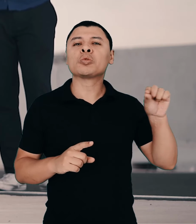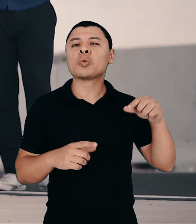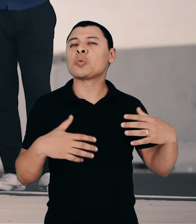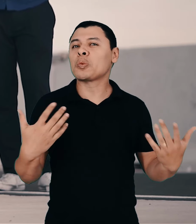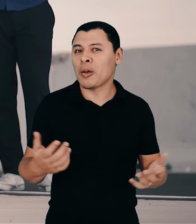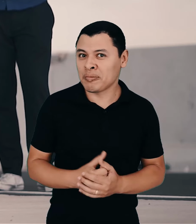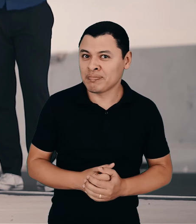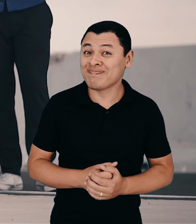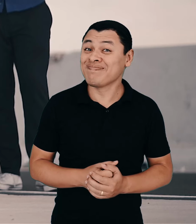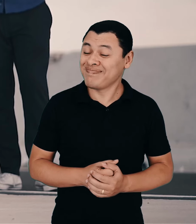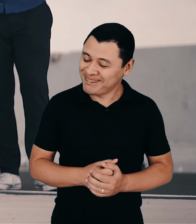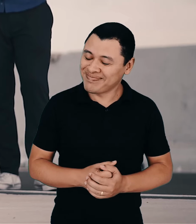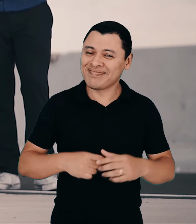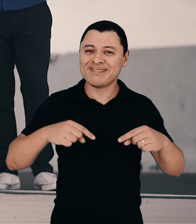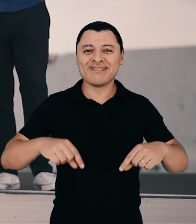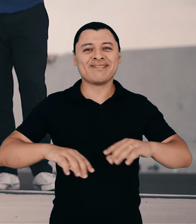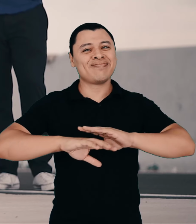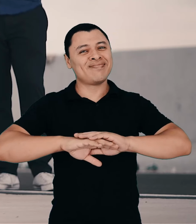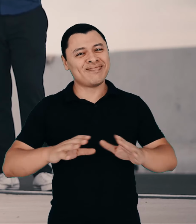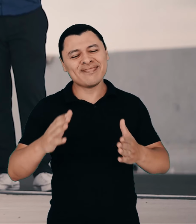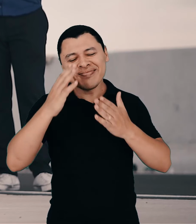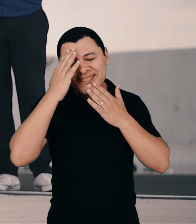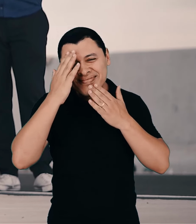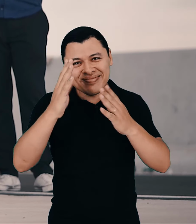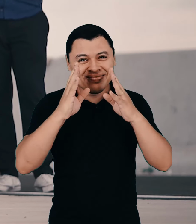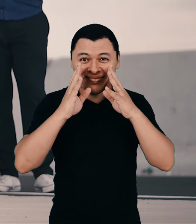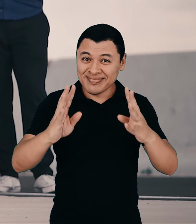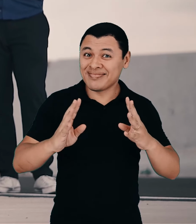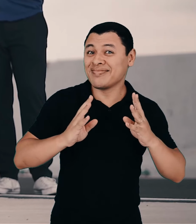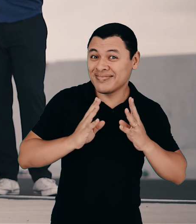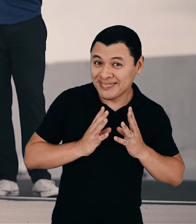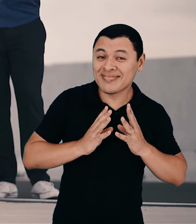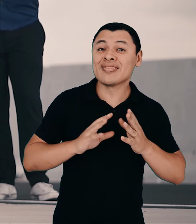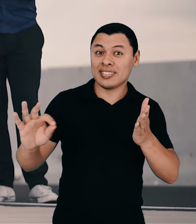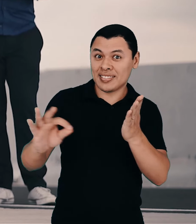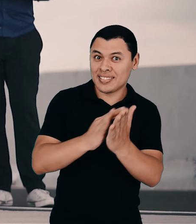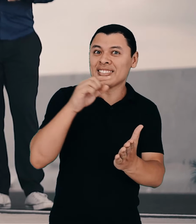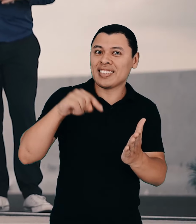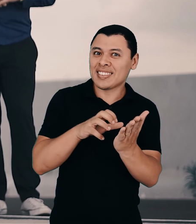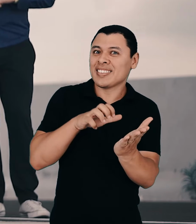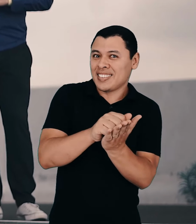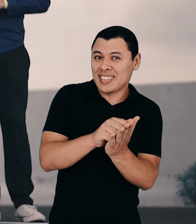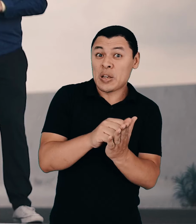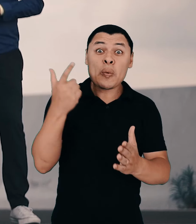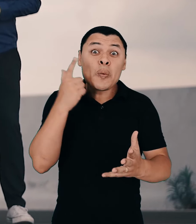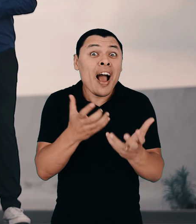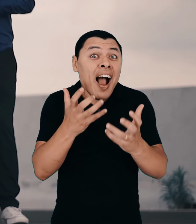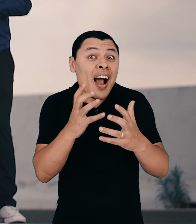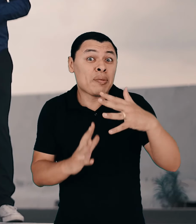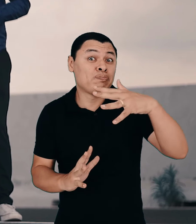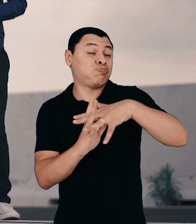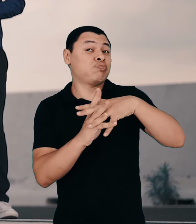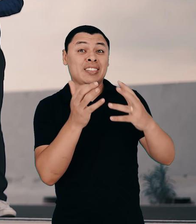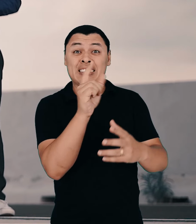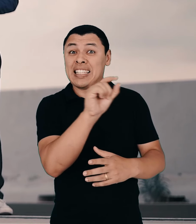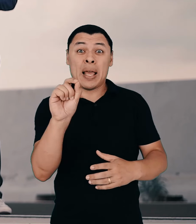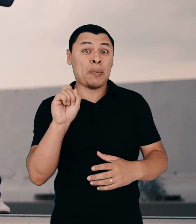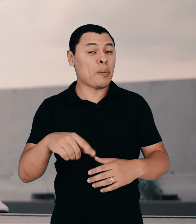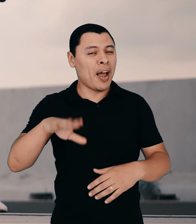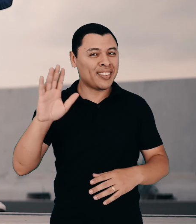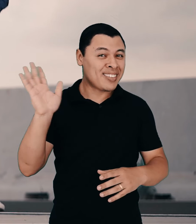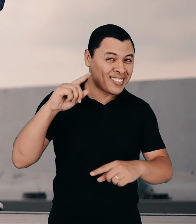outro. Então, é isso, pessoal. Agradeço muito a audiência de vocês. Assine o canal, nos ajude a passar de 100 mil inscritos